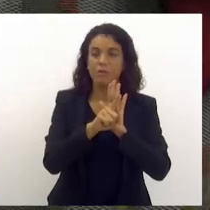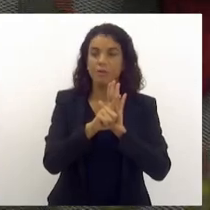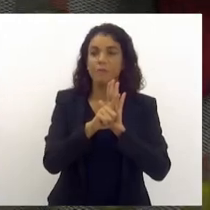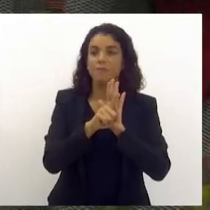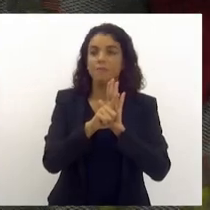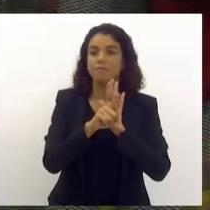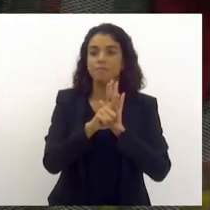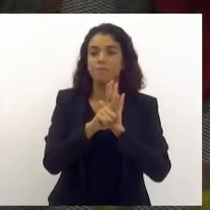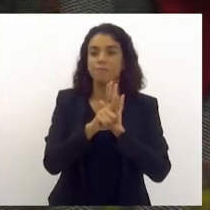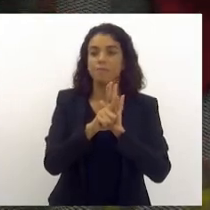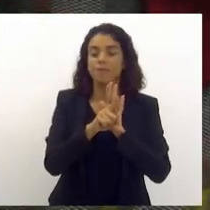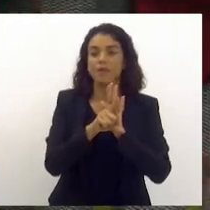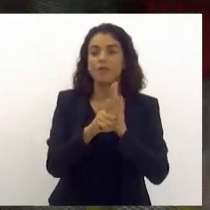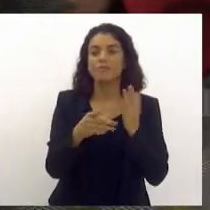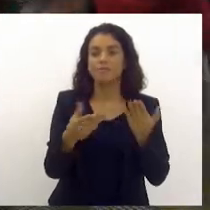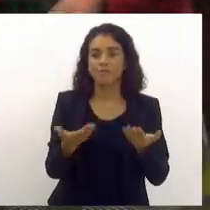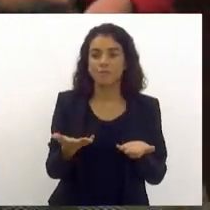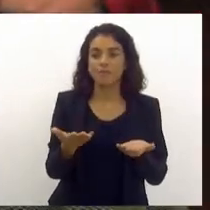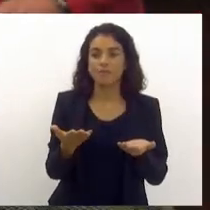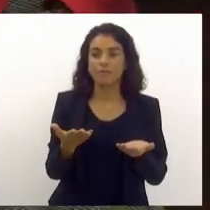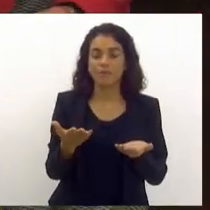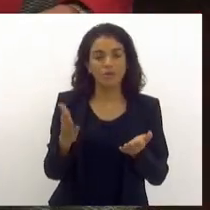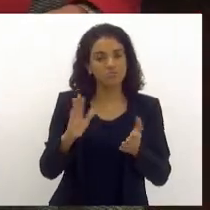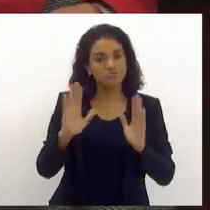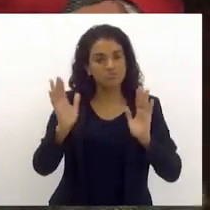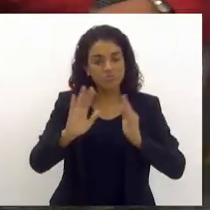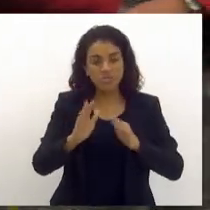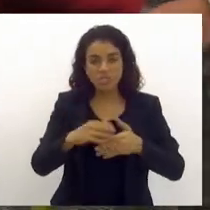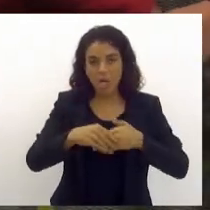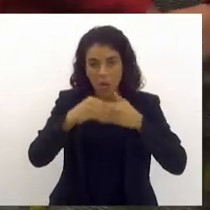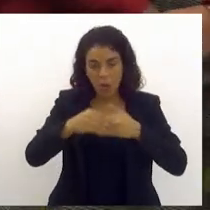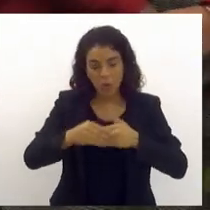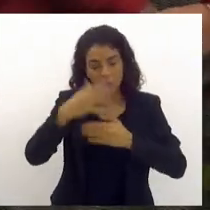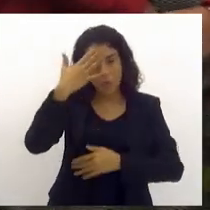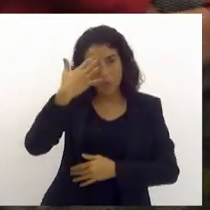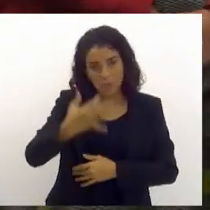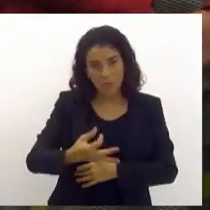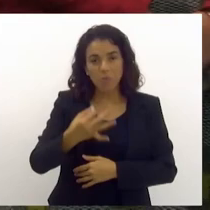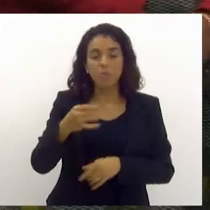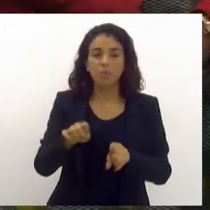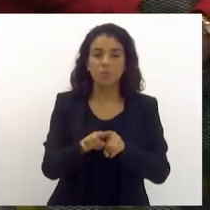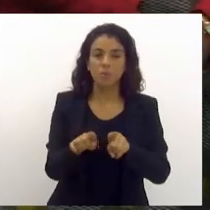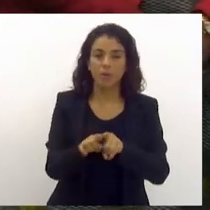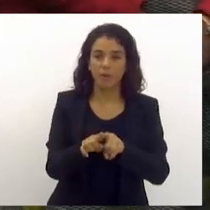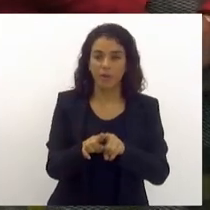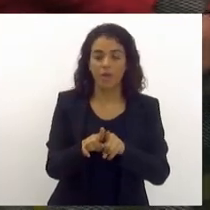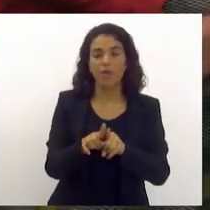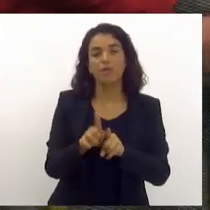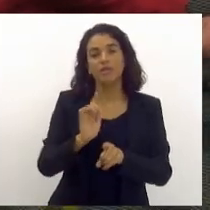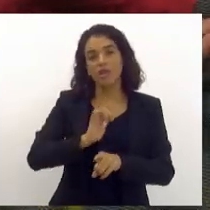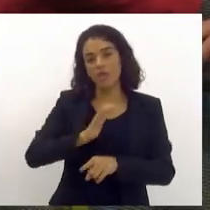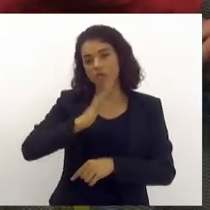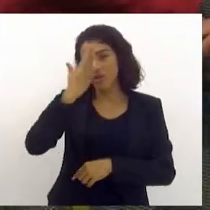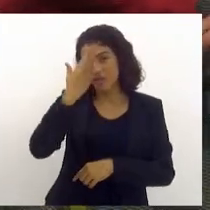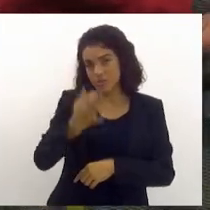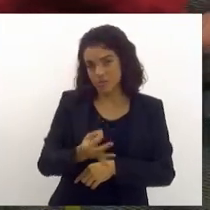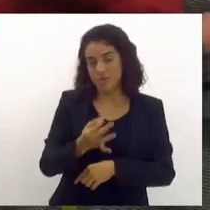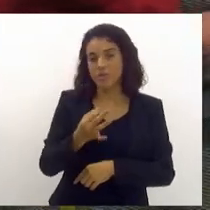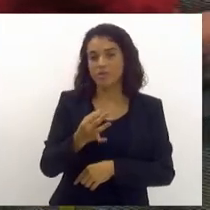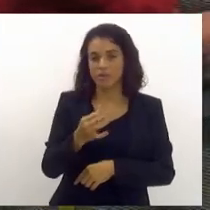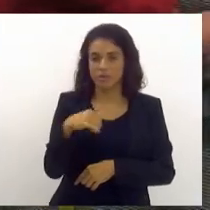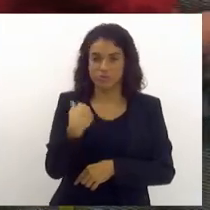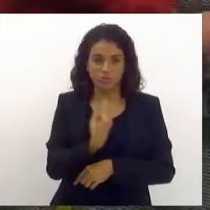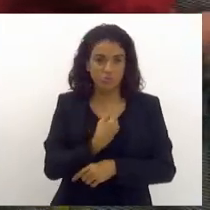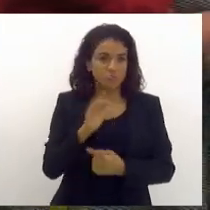do Flávio Serafini, saúdo o entendimento, a gente vai falar de outros fundos, houve um entendimento, a gente